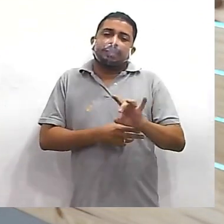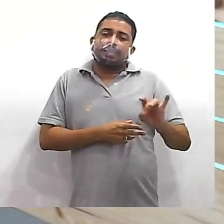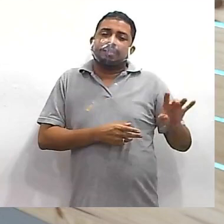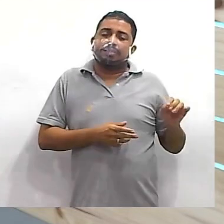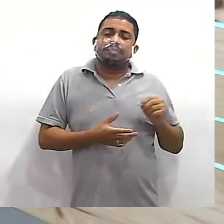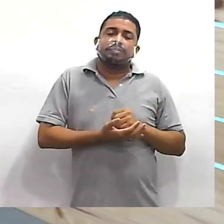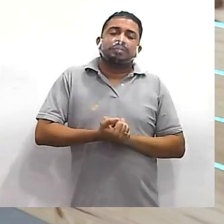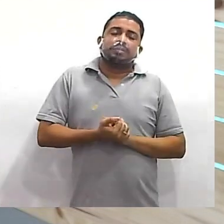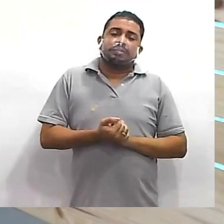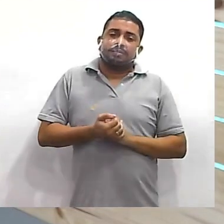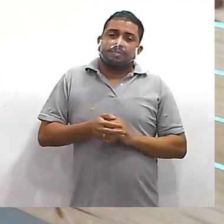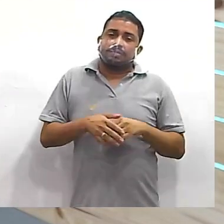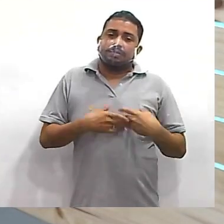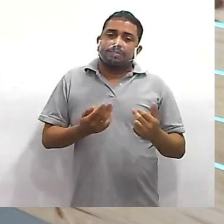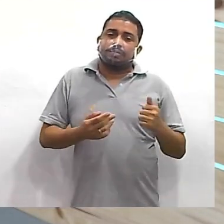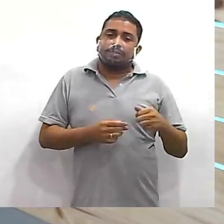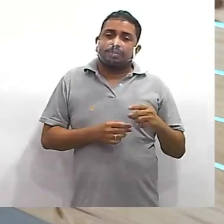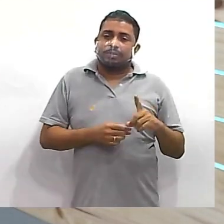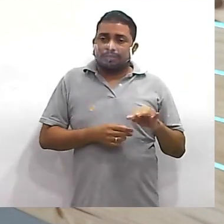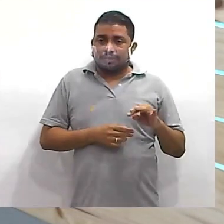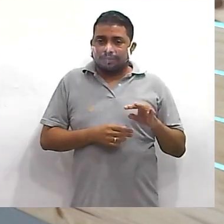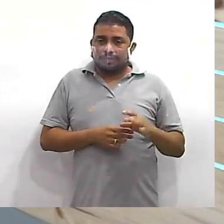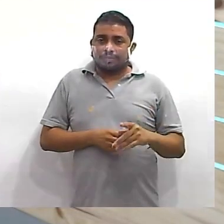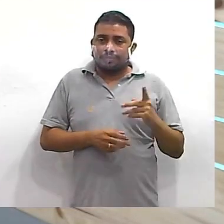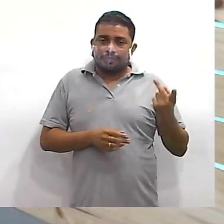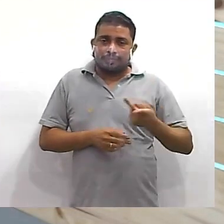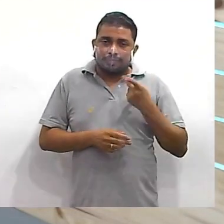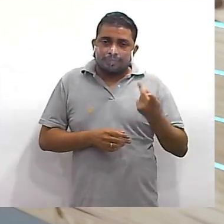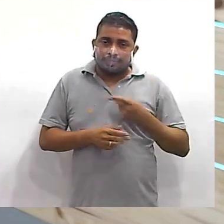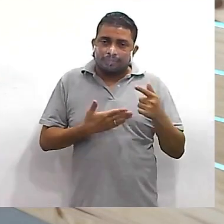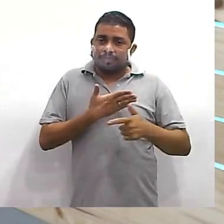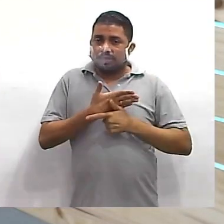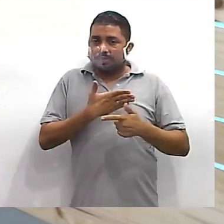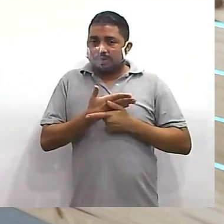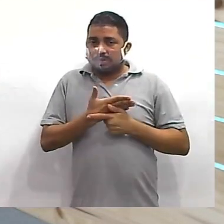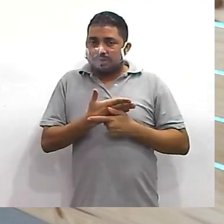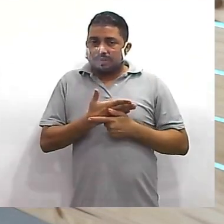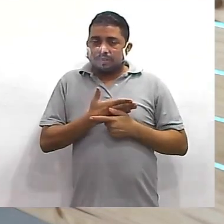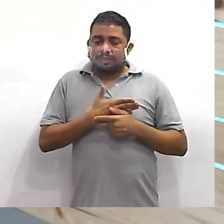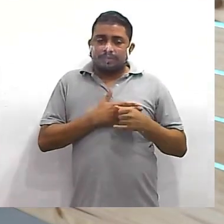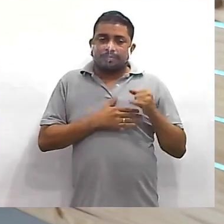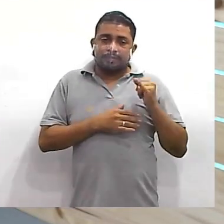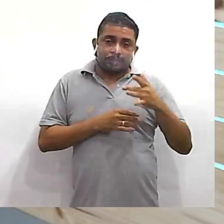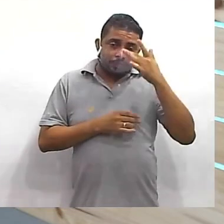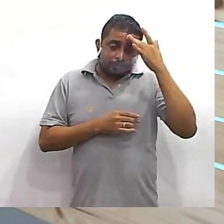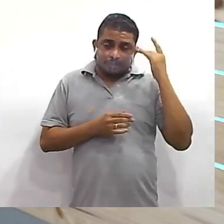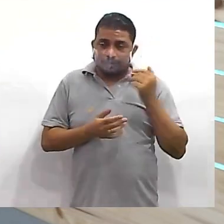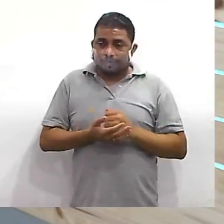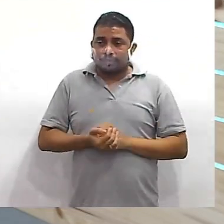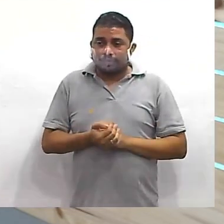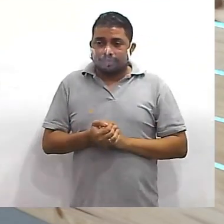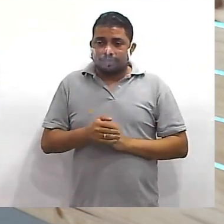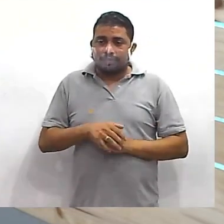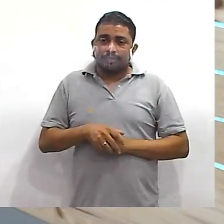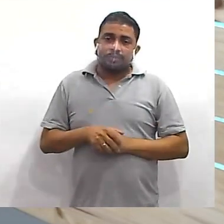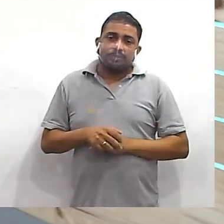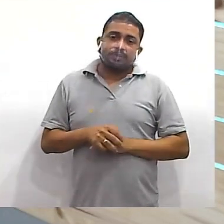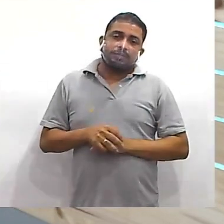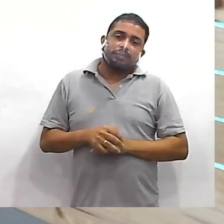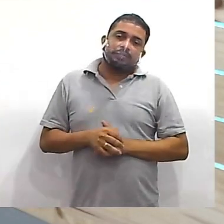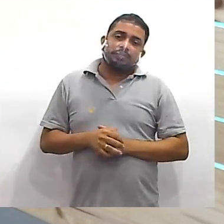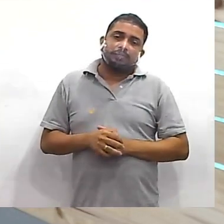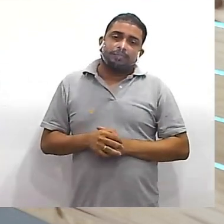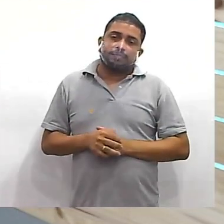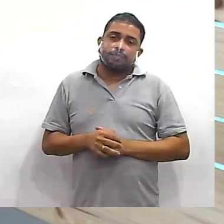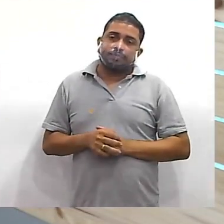né? É o que André falou sobre papéis, porque em casa as pessoas têm que nos engolir, né, André? Vamos agora exatamente,